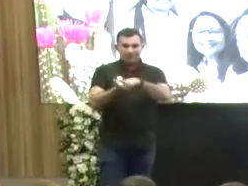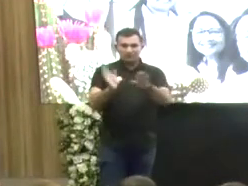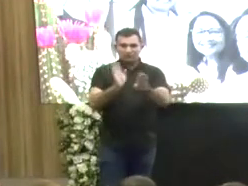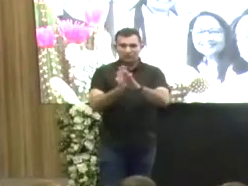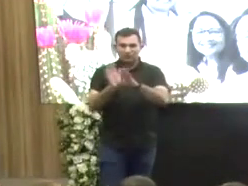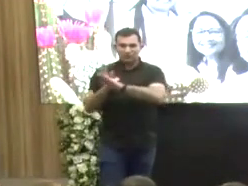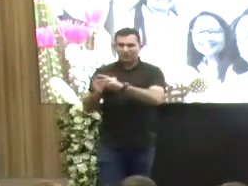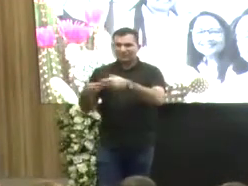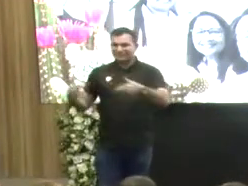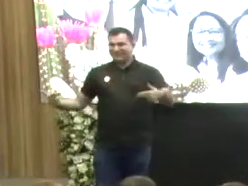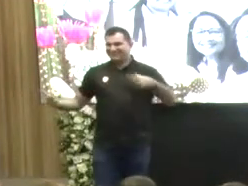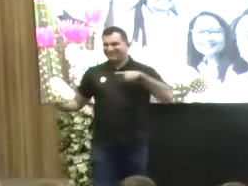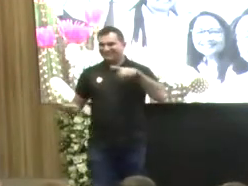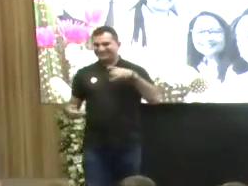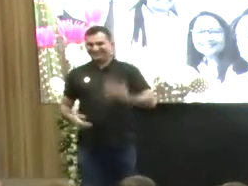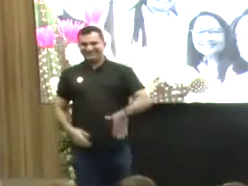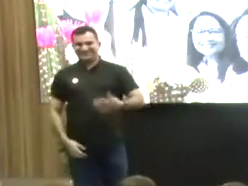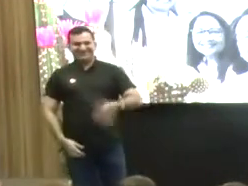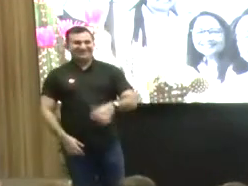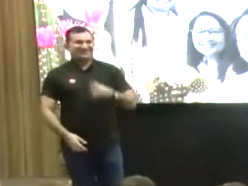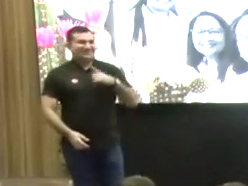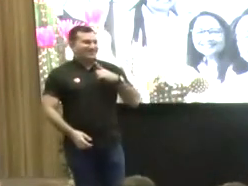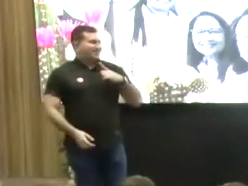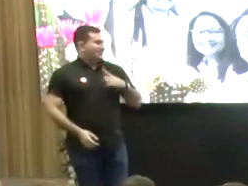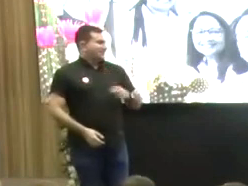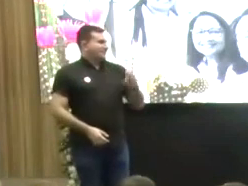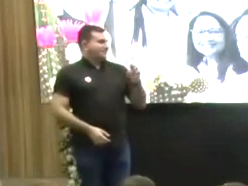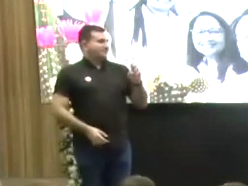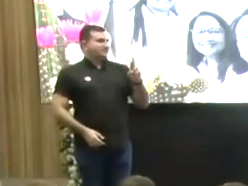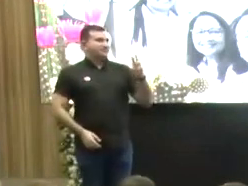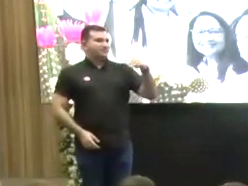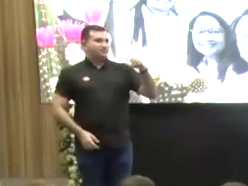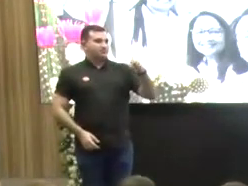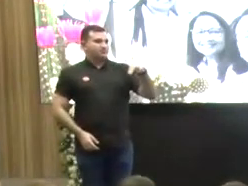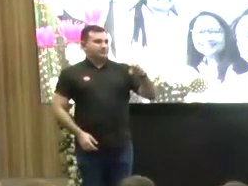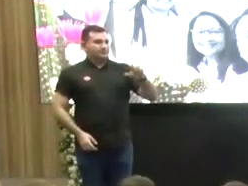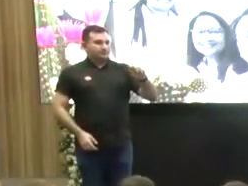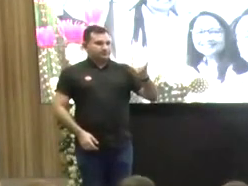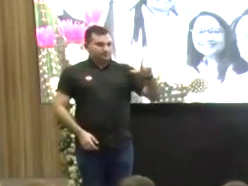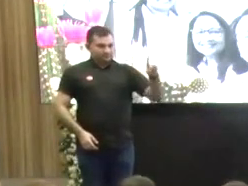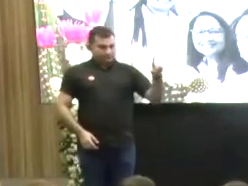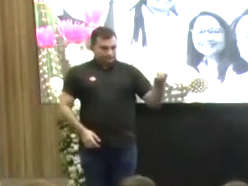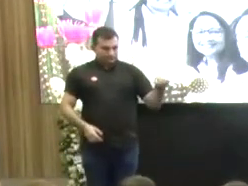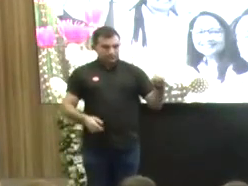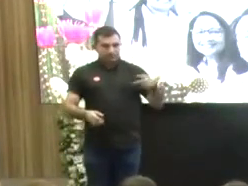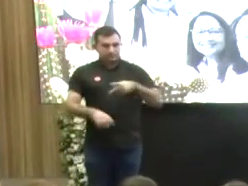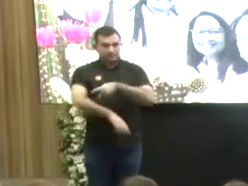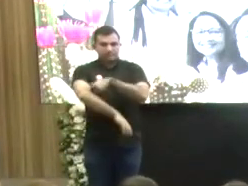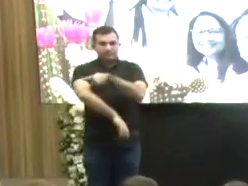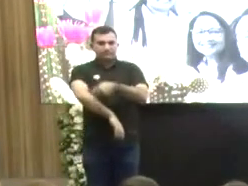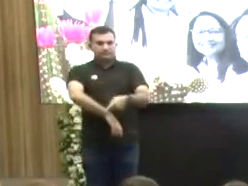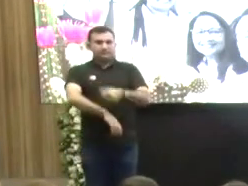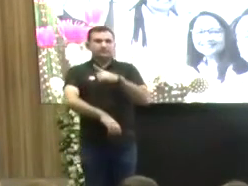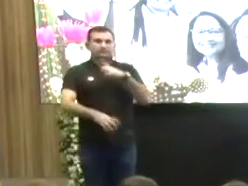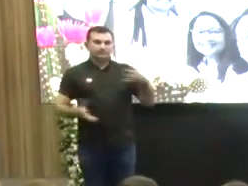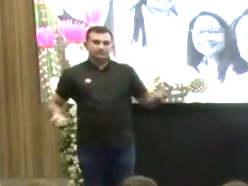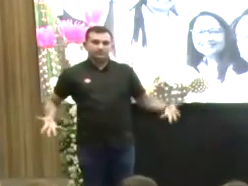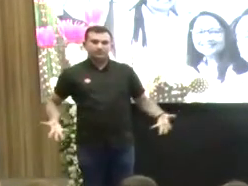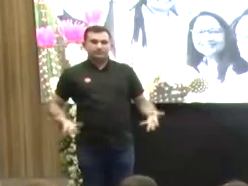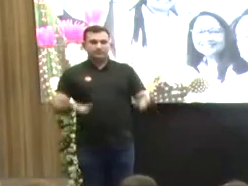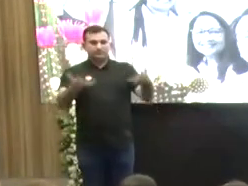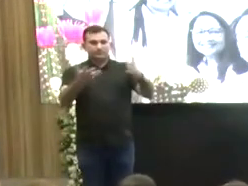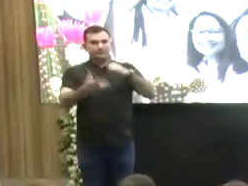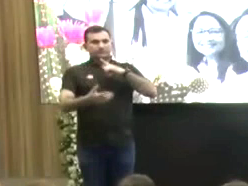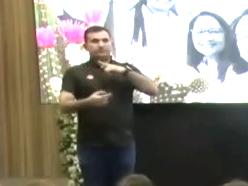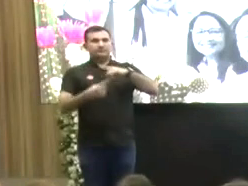chegaram. Então, tem aqui Hermenegildo, da Pedagogia, que provoca, né, aqui